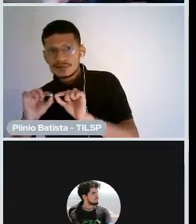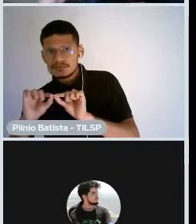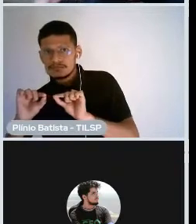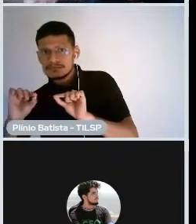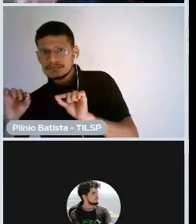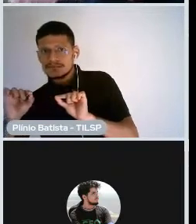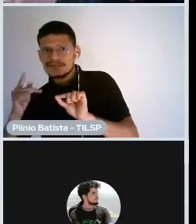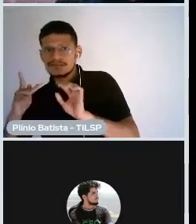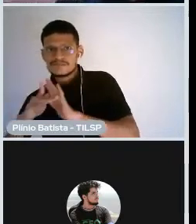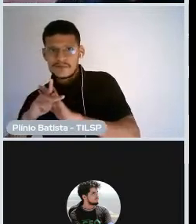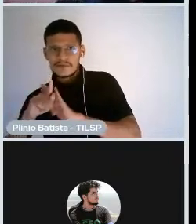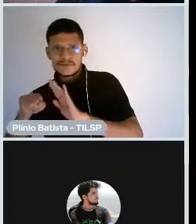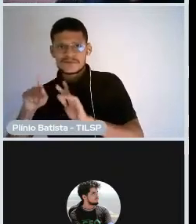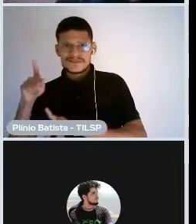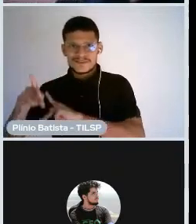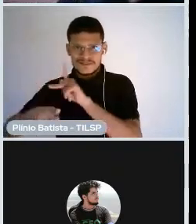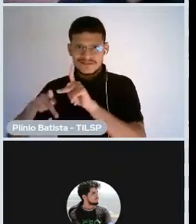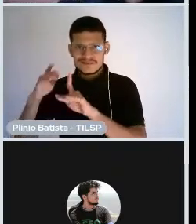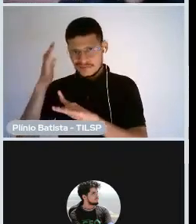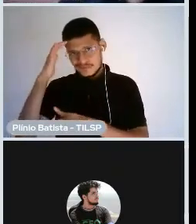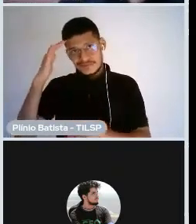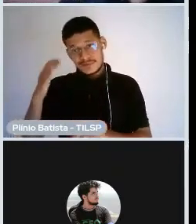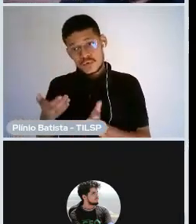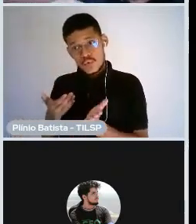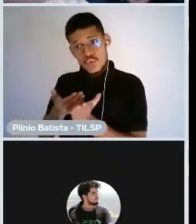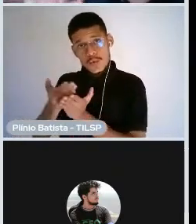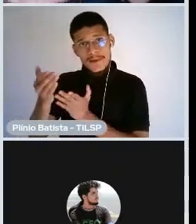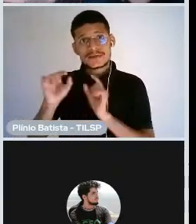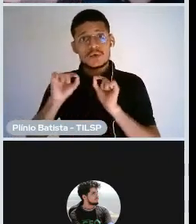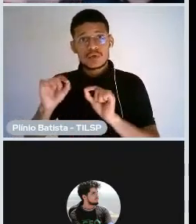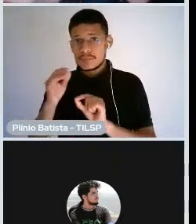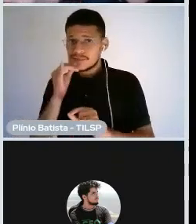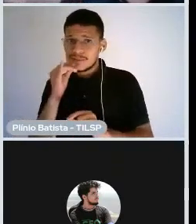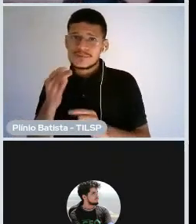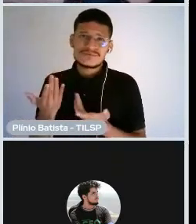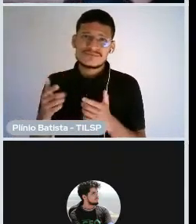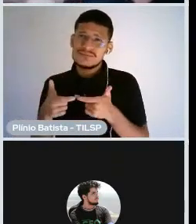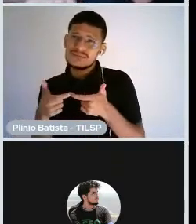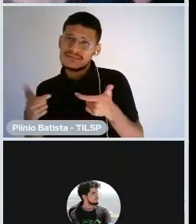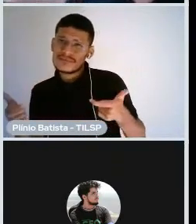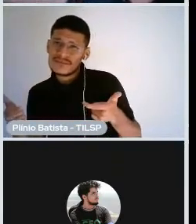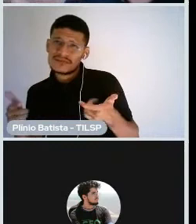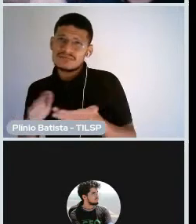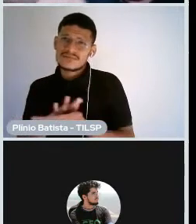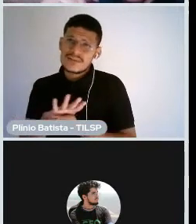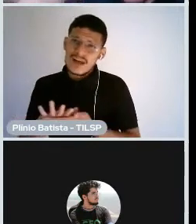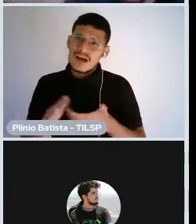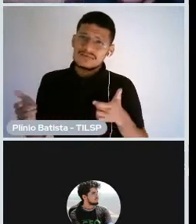uma parte ali linear, ela começa a ficar bem sem aumentos e nem diminuições